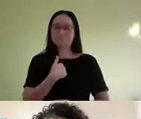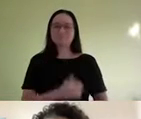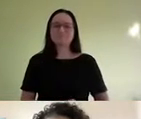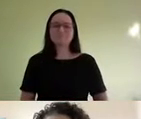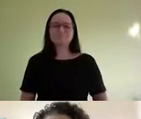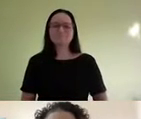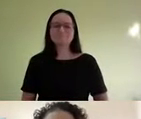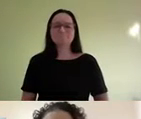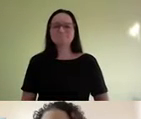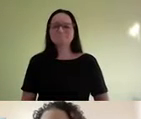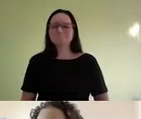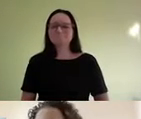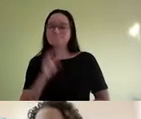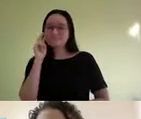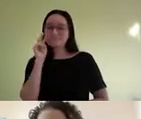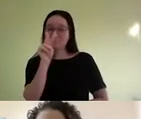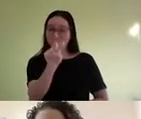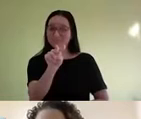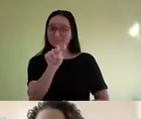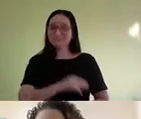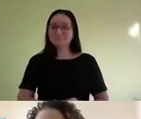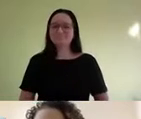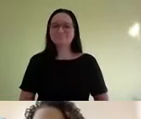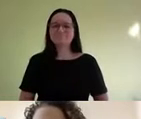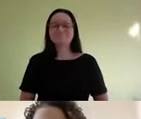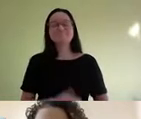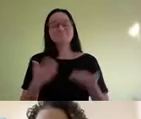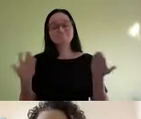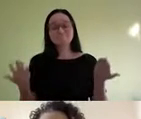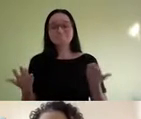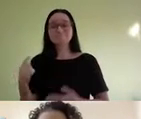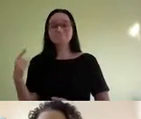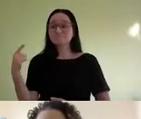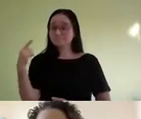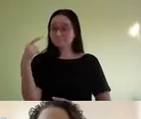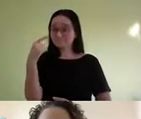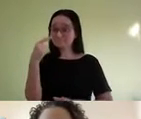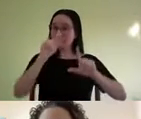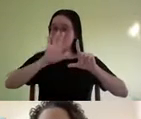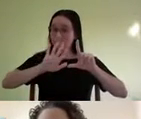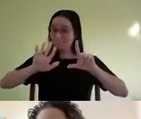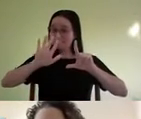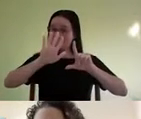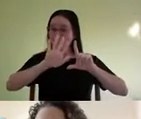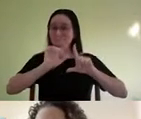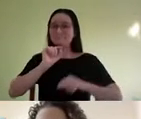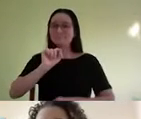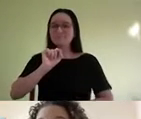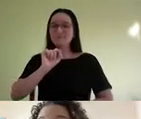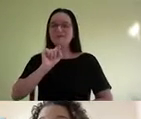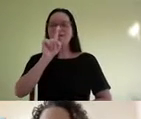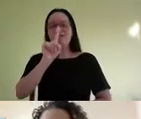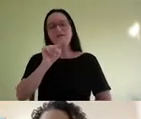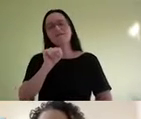Todos estão vendo? Então, esse aqui na tela é o que eu chamo do meu